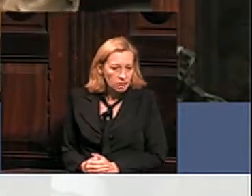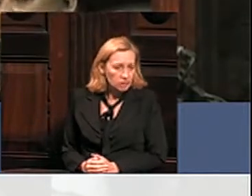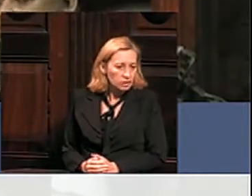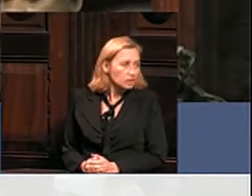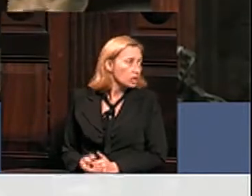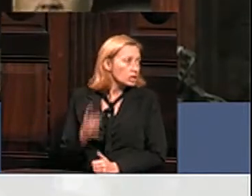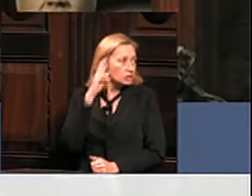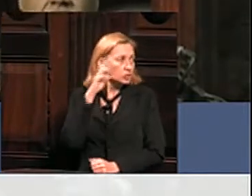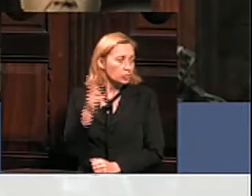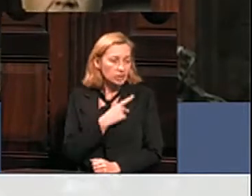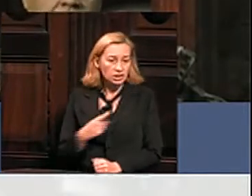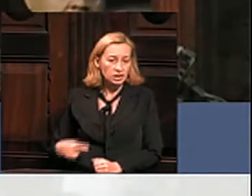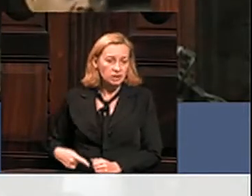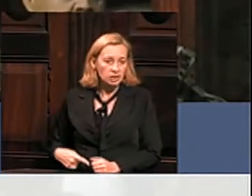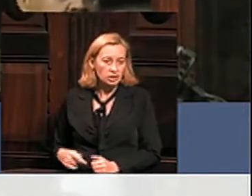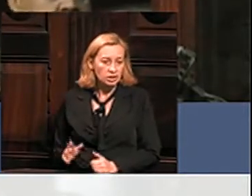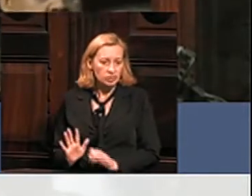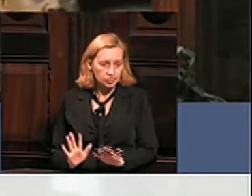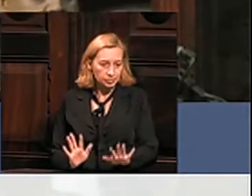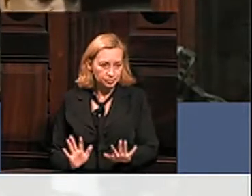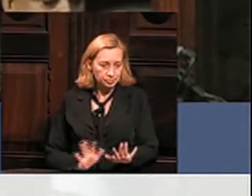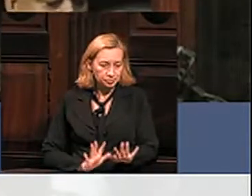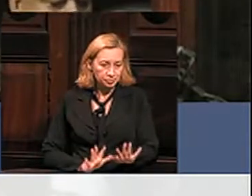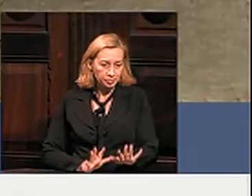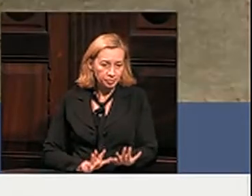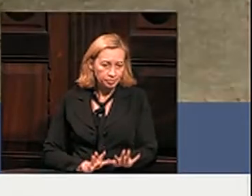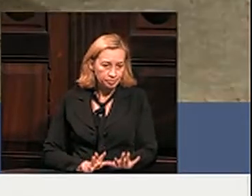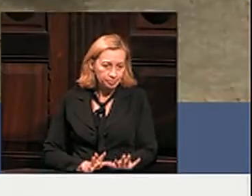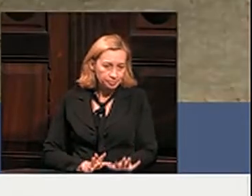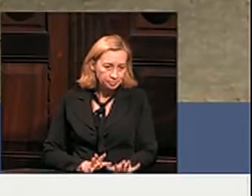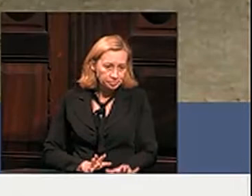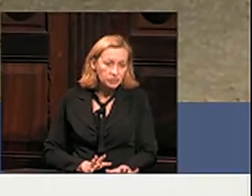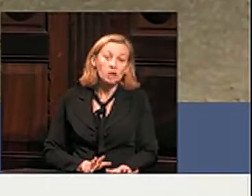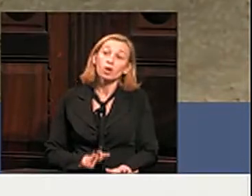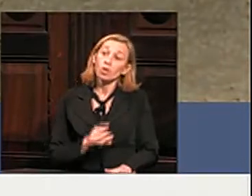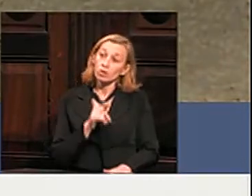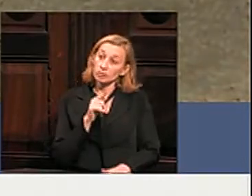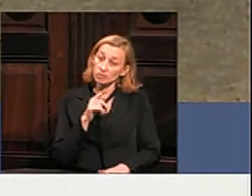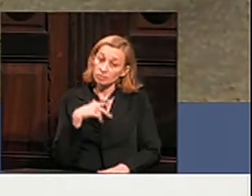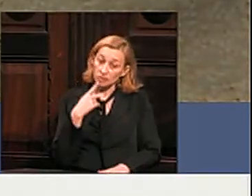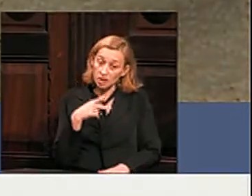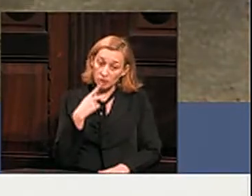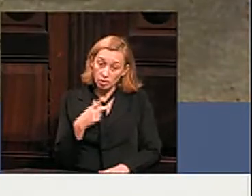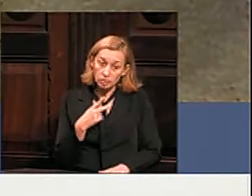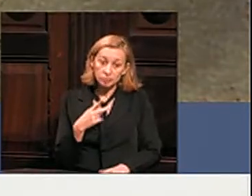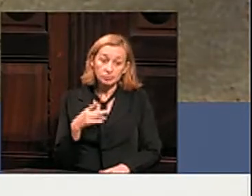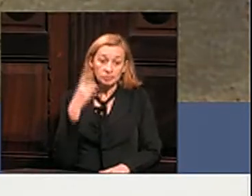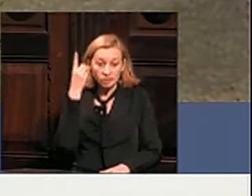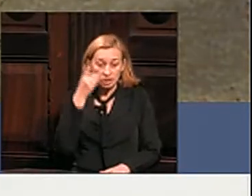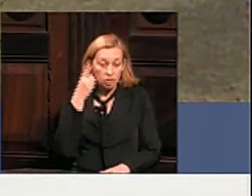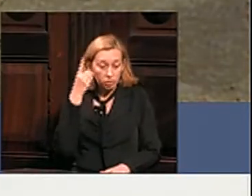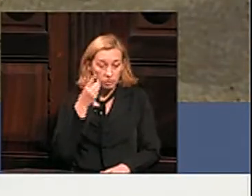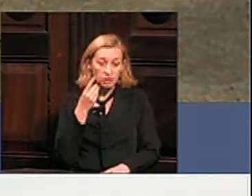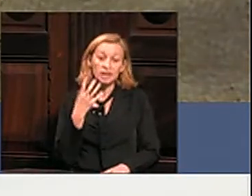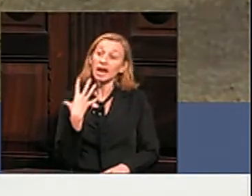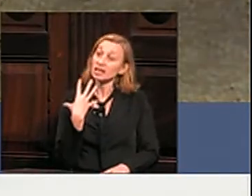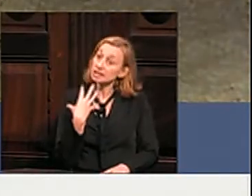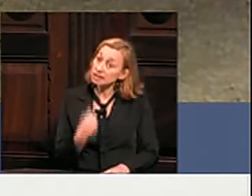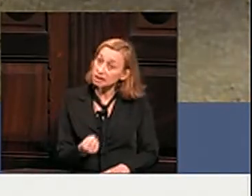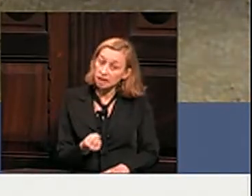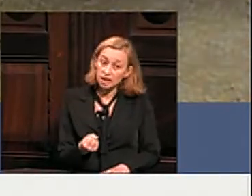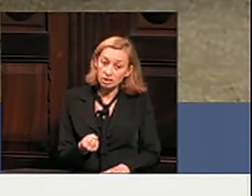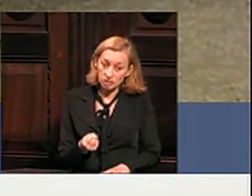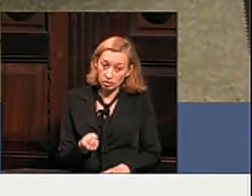Presidente. Por não, deputado Conte. Vossa Excelência, quando encaminhou, deputados que concordam com o